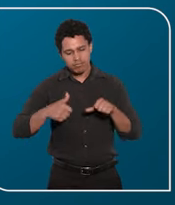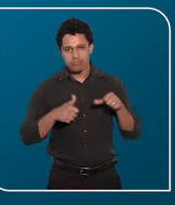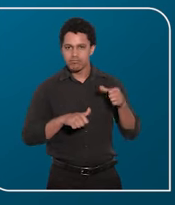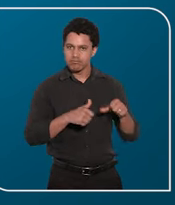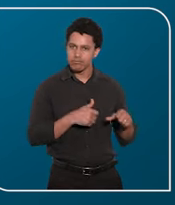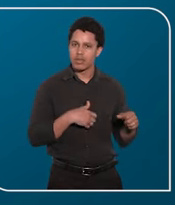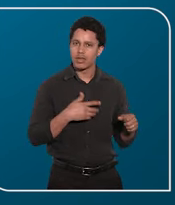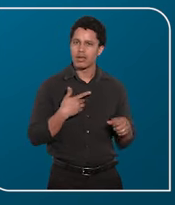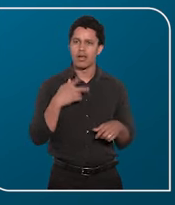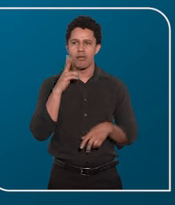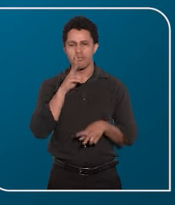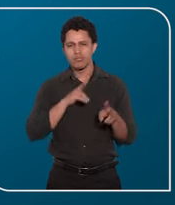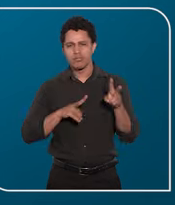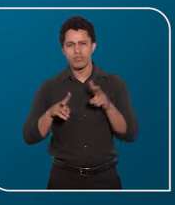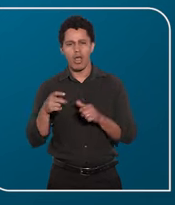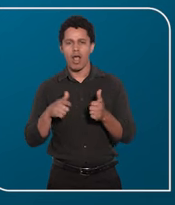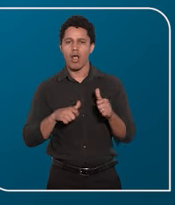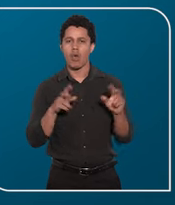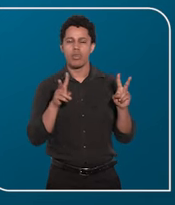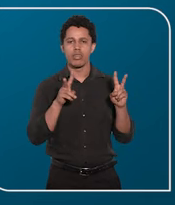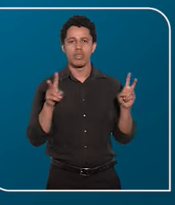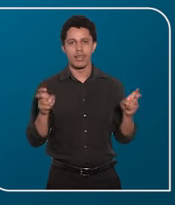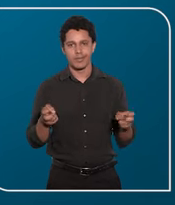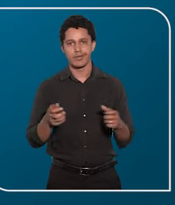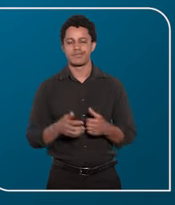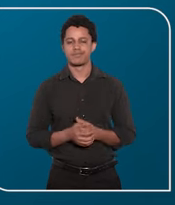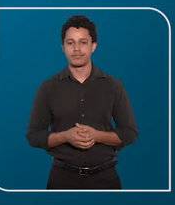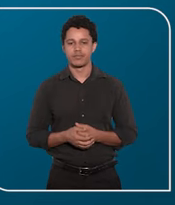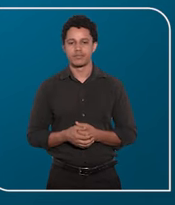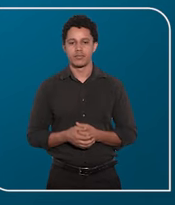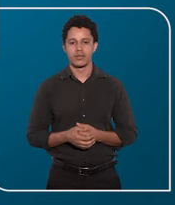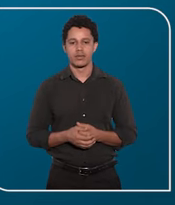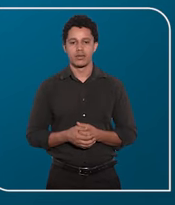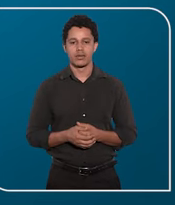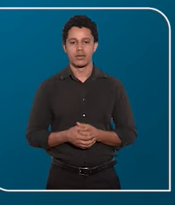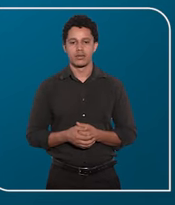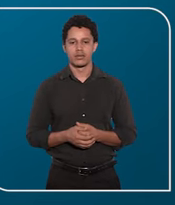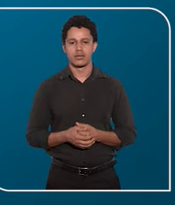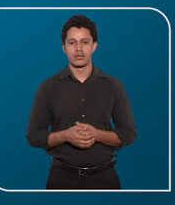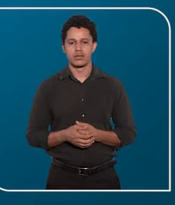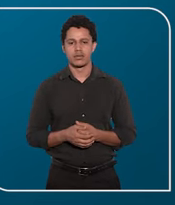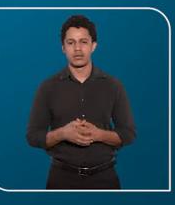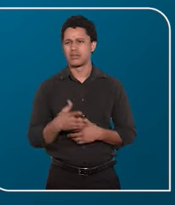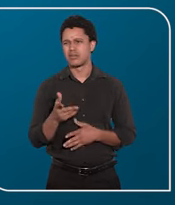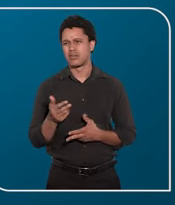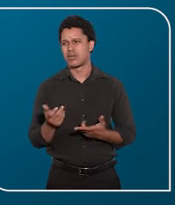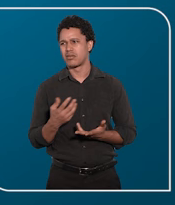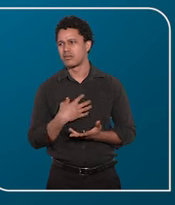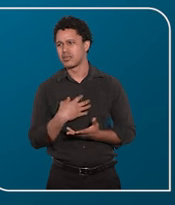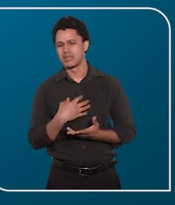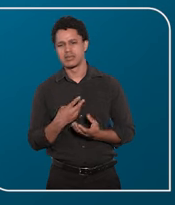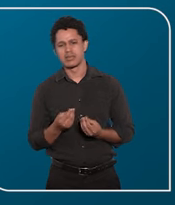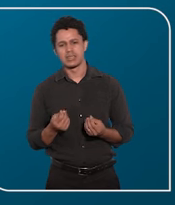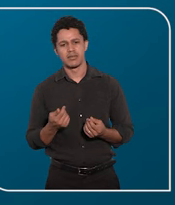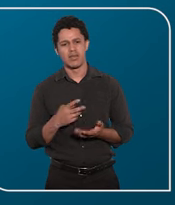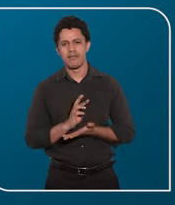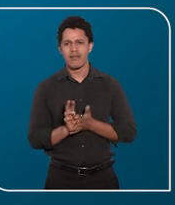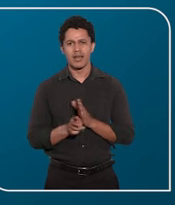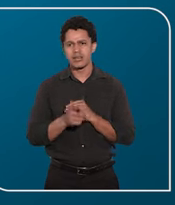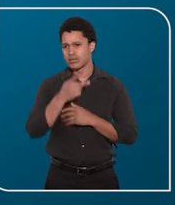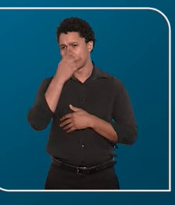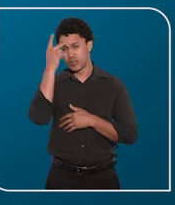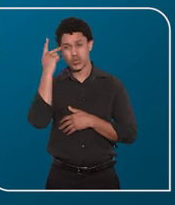verificados, visualizados aquelas condições. Isso é uma situação assim que muita gente não entende, né?